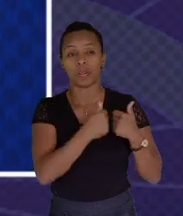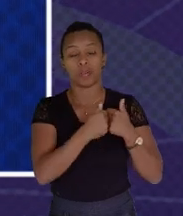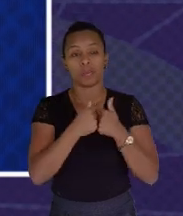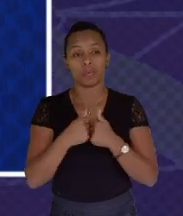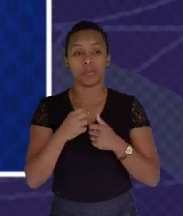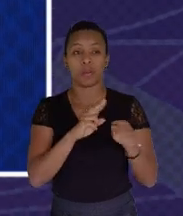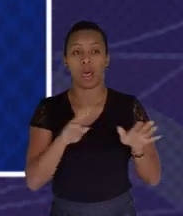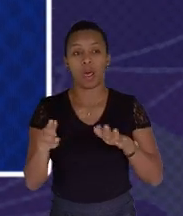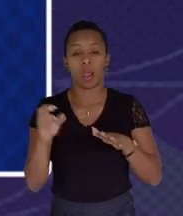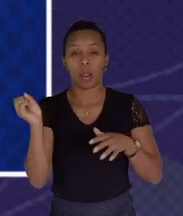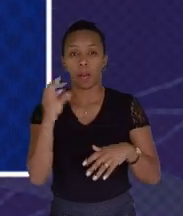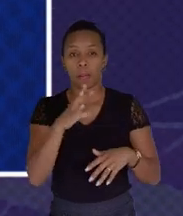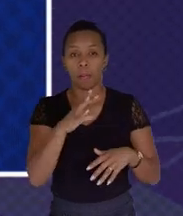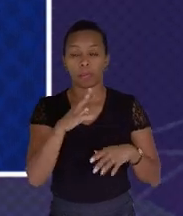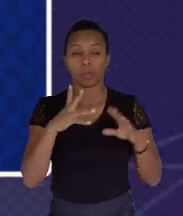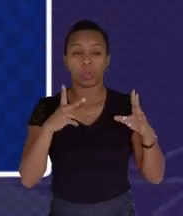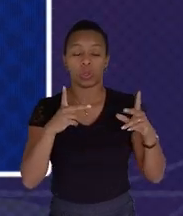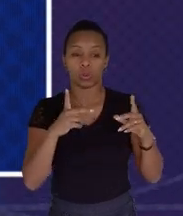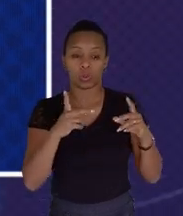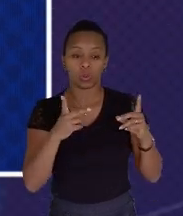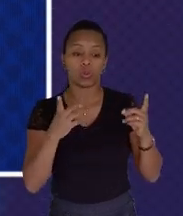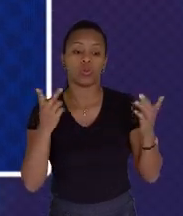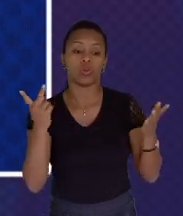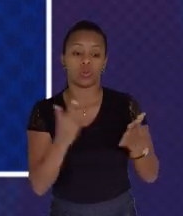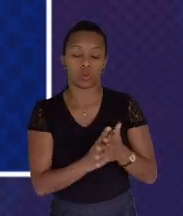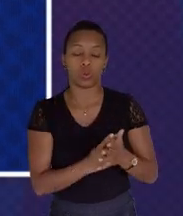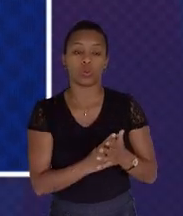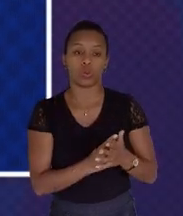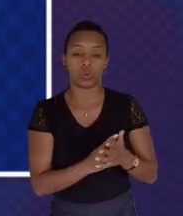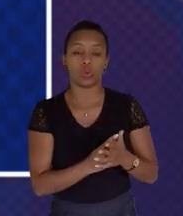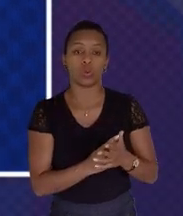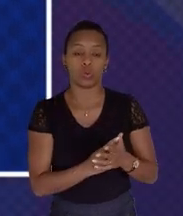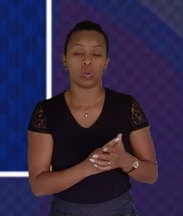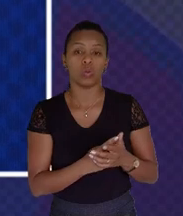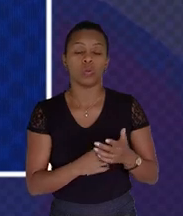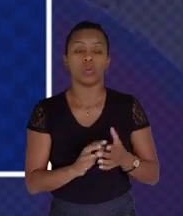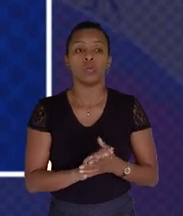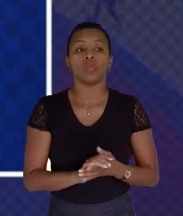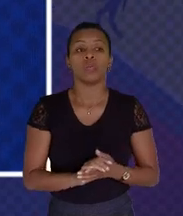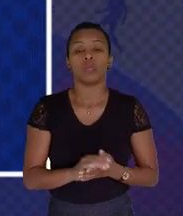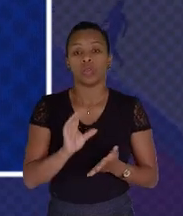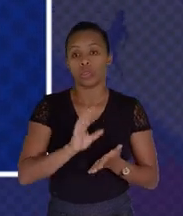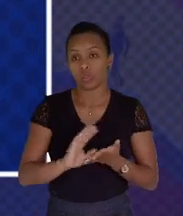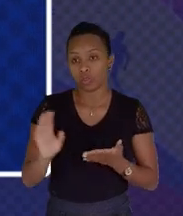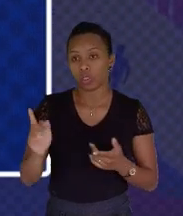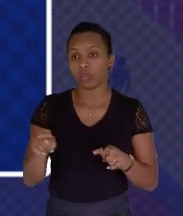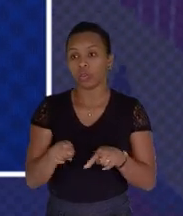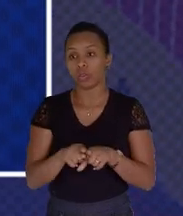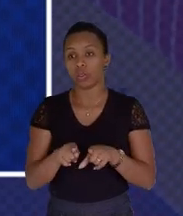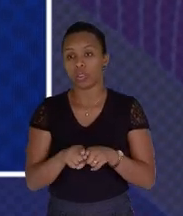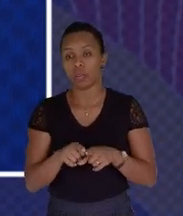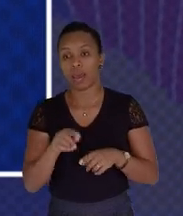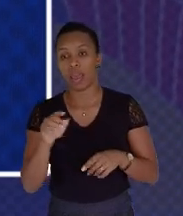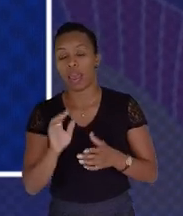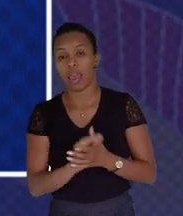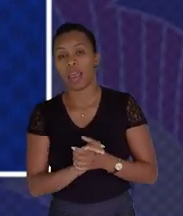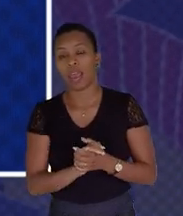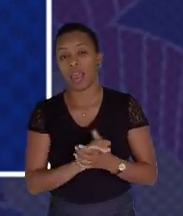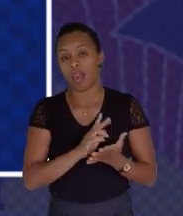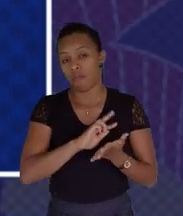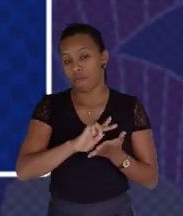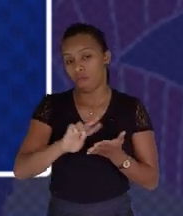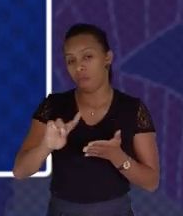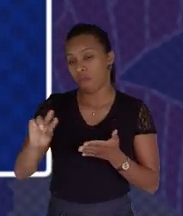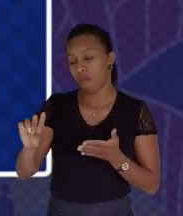Semana de Inovação, de todos os co-realizadores dos nossos patrocinadores, Zoom, Cateno, BID, Sebrae, Serpro,